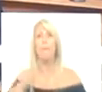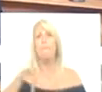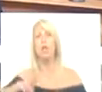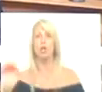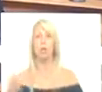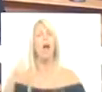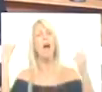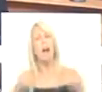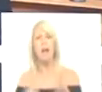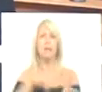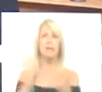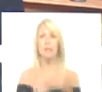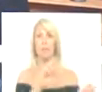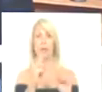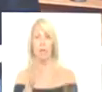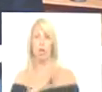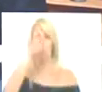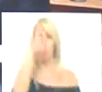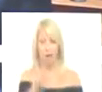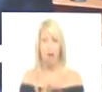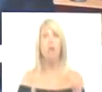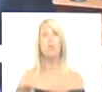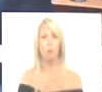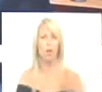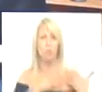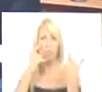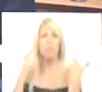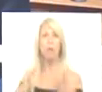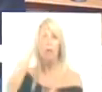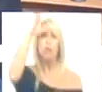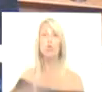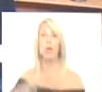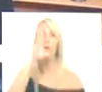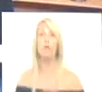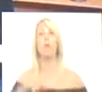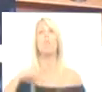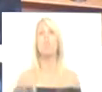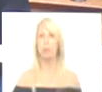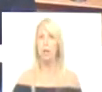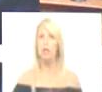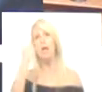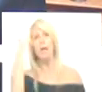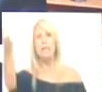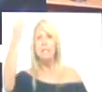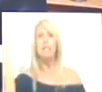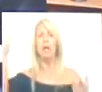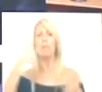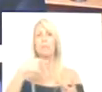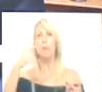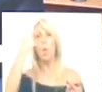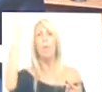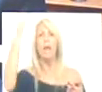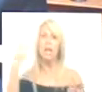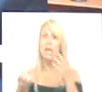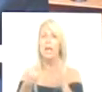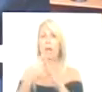alternativas, senhores ministros. Este ajustamento é da responsabilidade do Estado, do governo português. Saibam compreender os sinais que lhes dão os